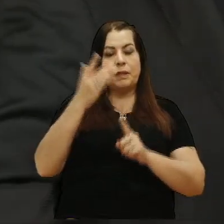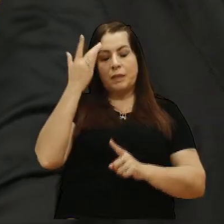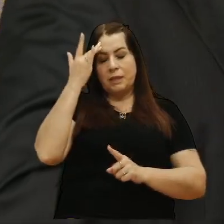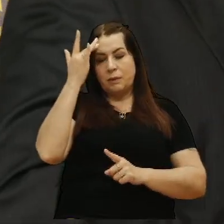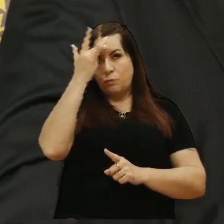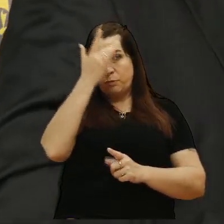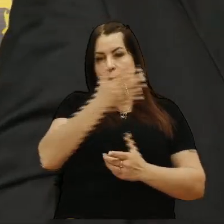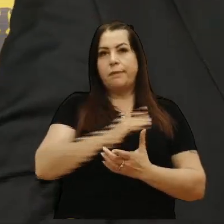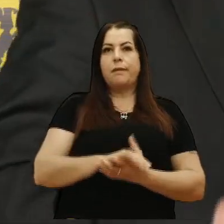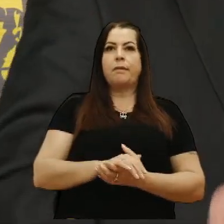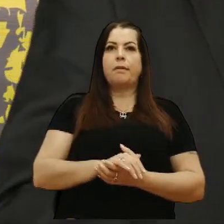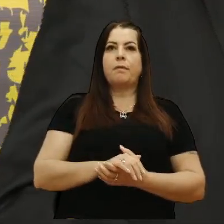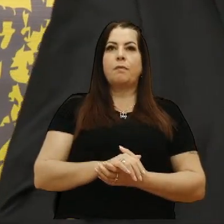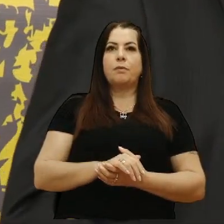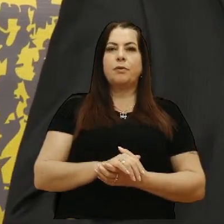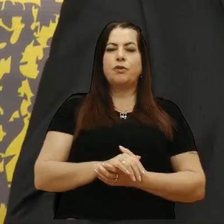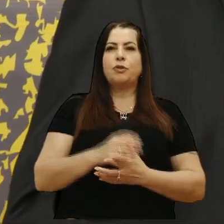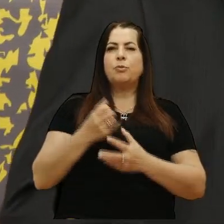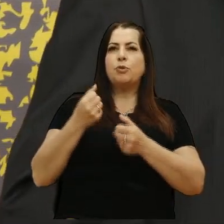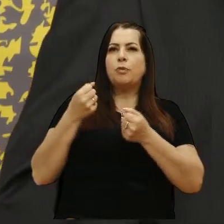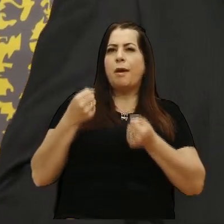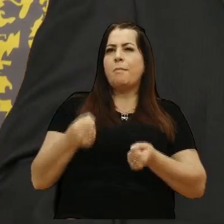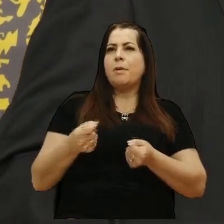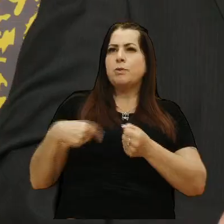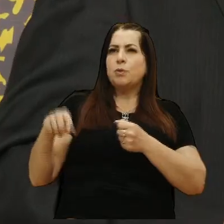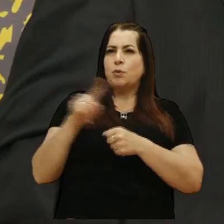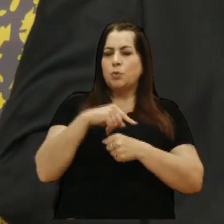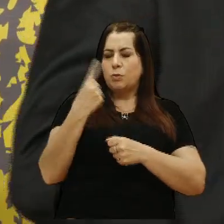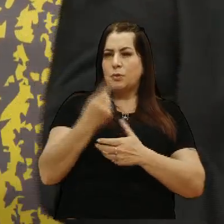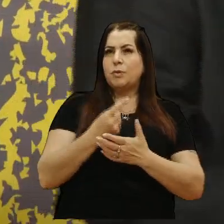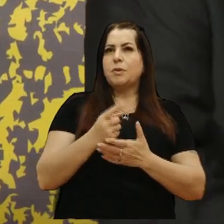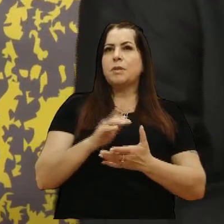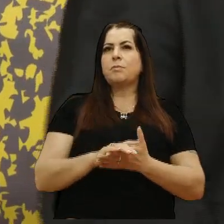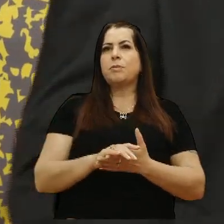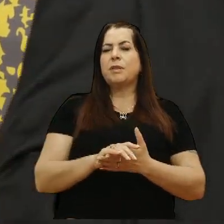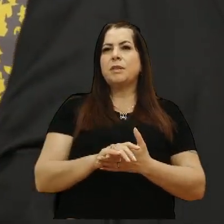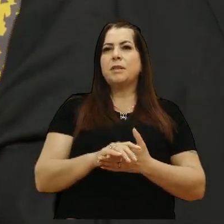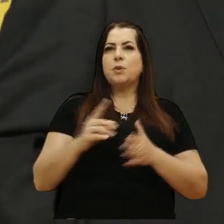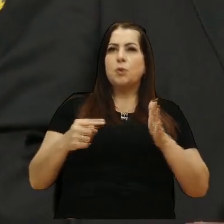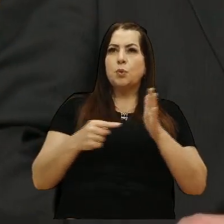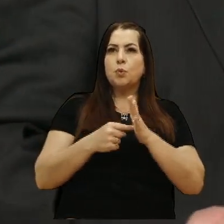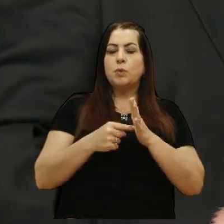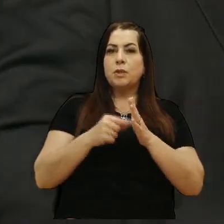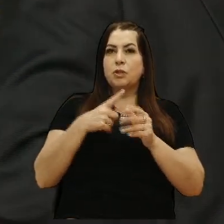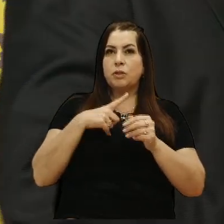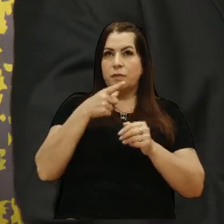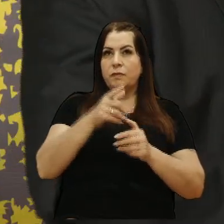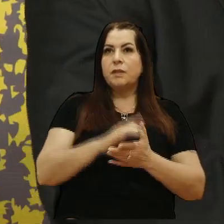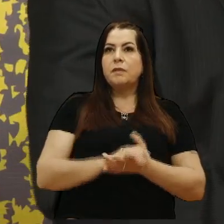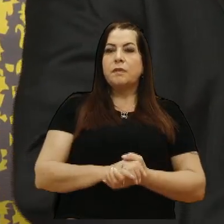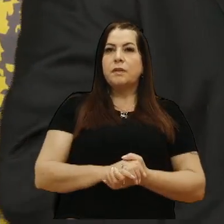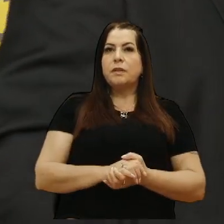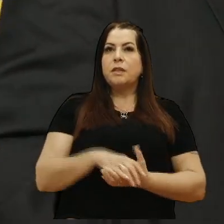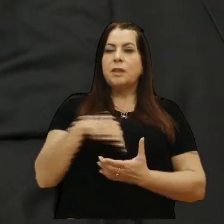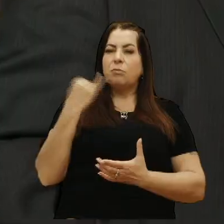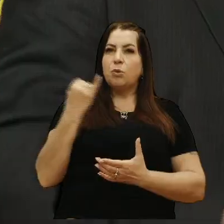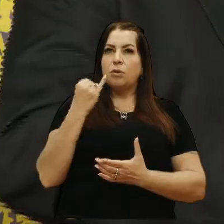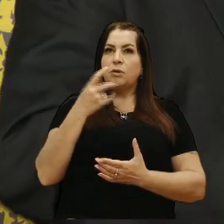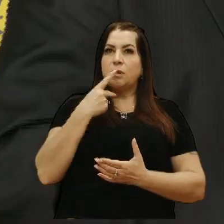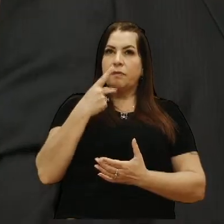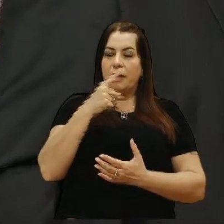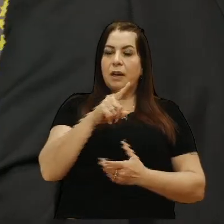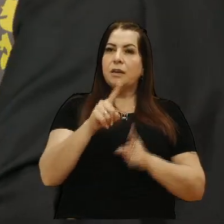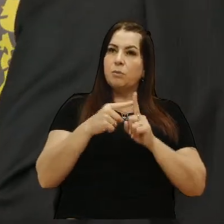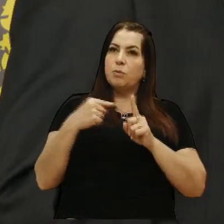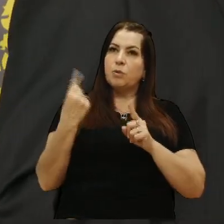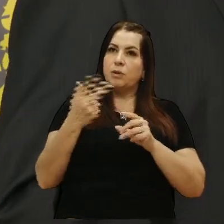mental, da sobrecarga que tem esses educadores e das denúncias que o senhor recebeu. E importante essa sua fala que o senhor trouxe